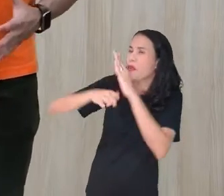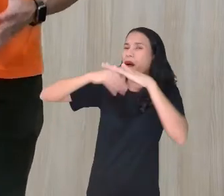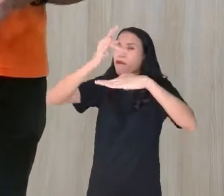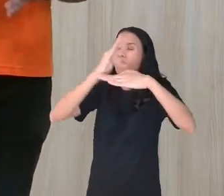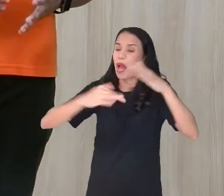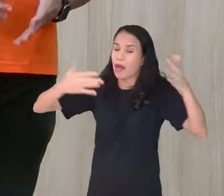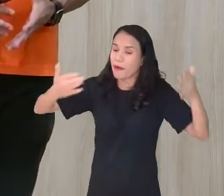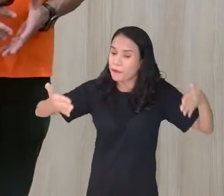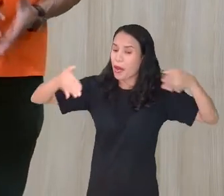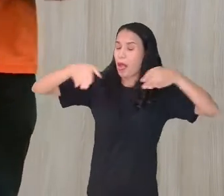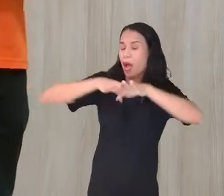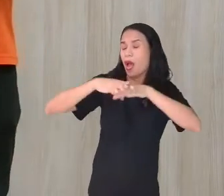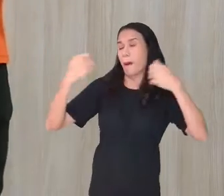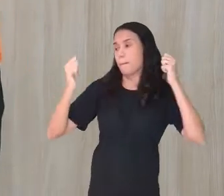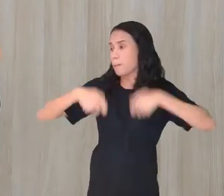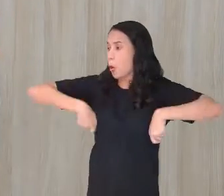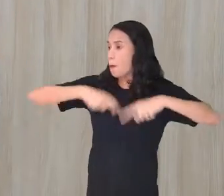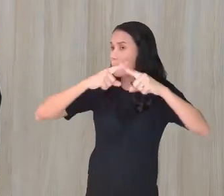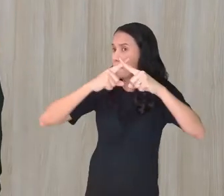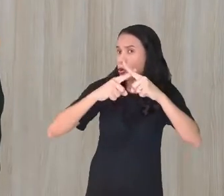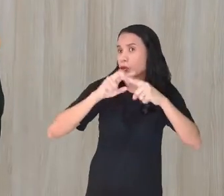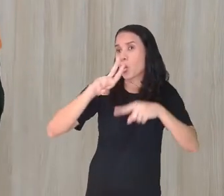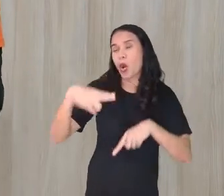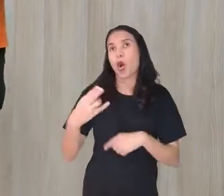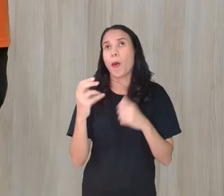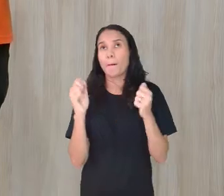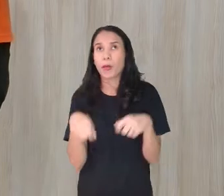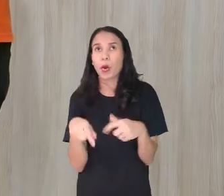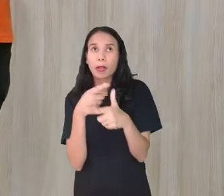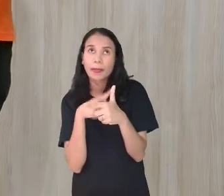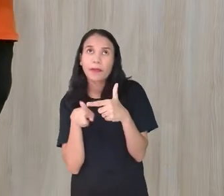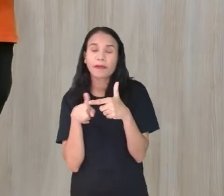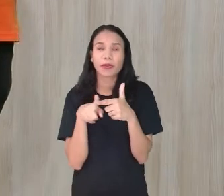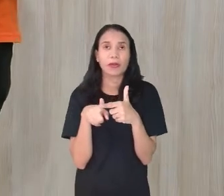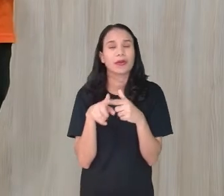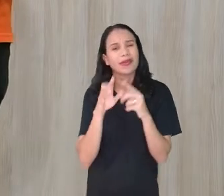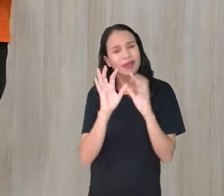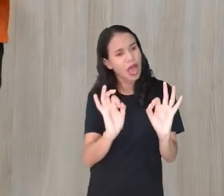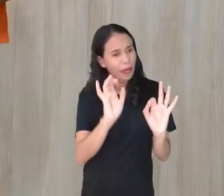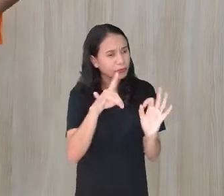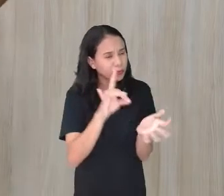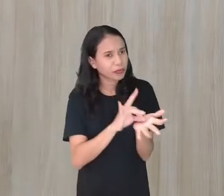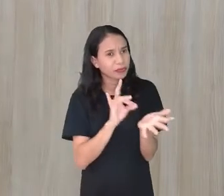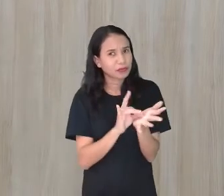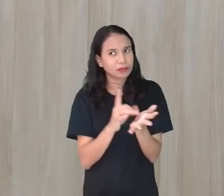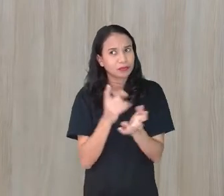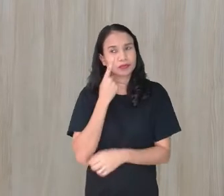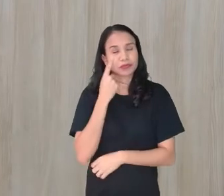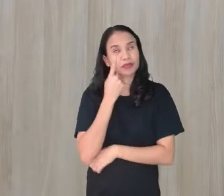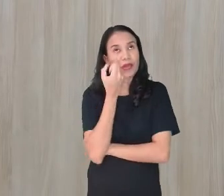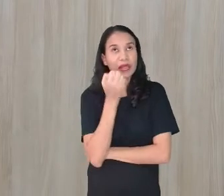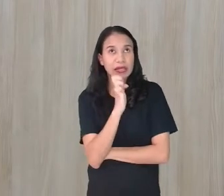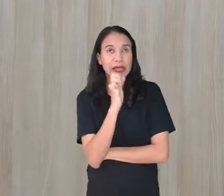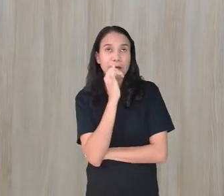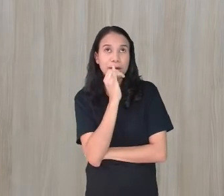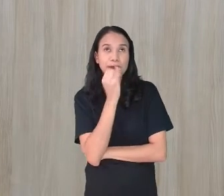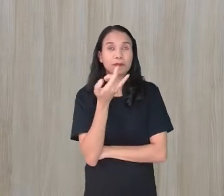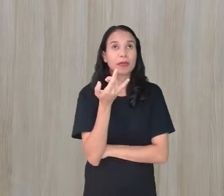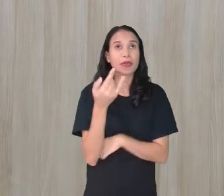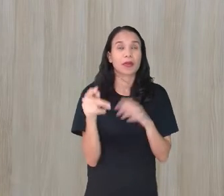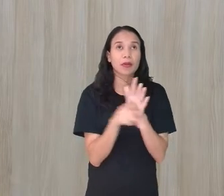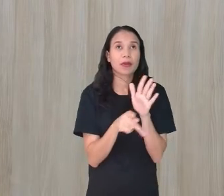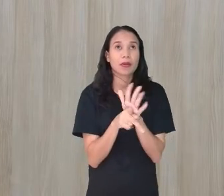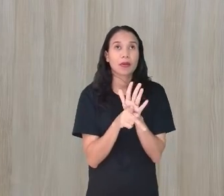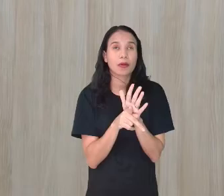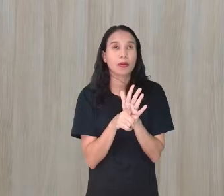equivalente, eu posso multiplicar ou posso dividir. Sim, é verdade. Então, quer dizer que se eu colocasse